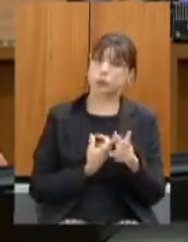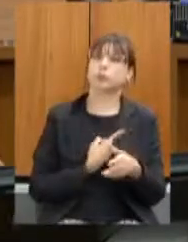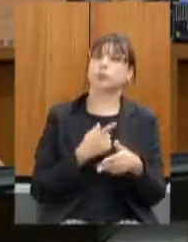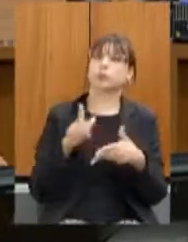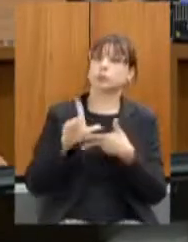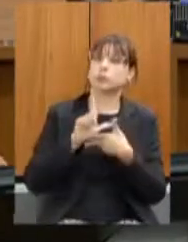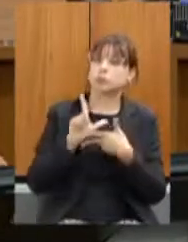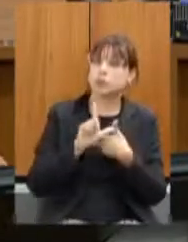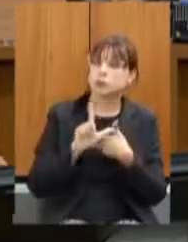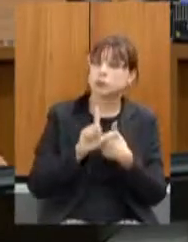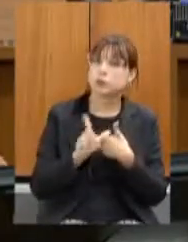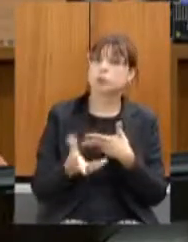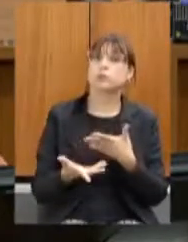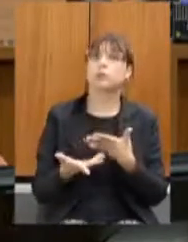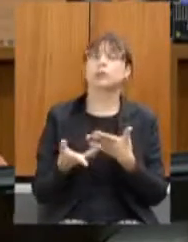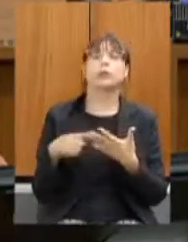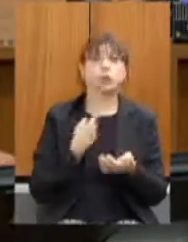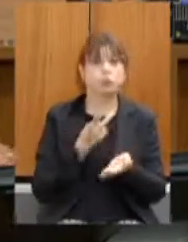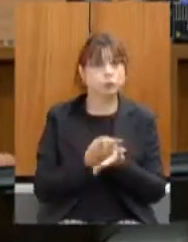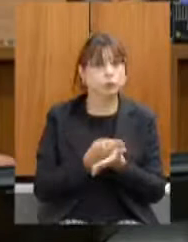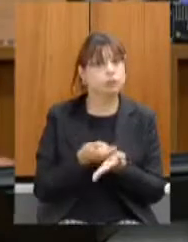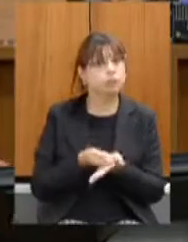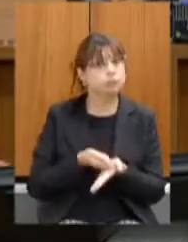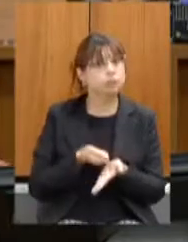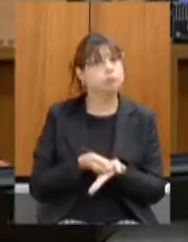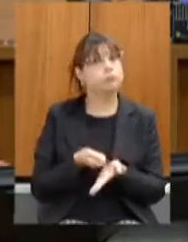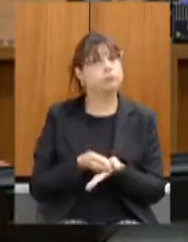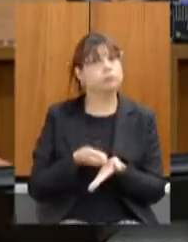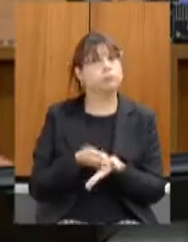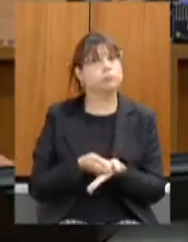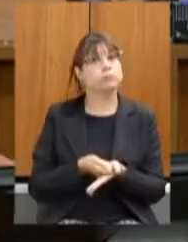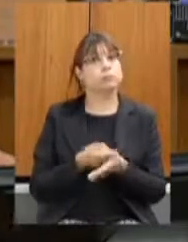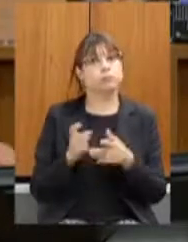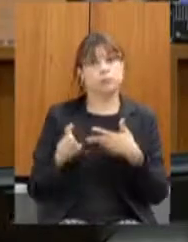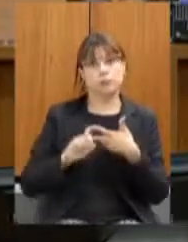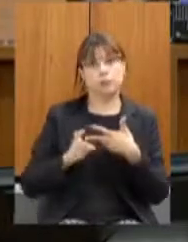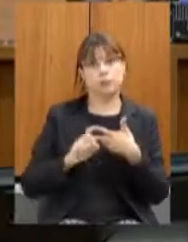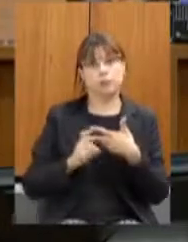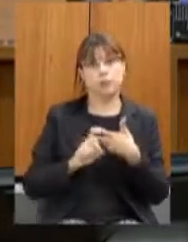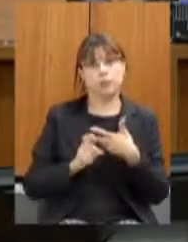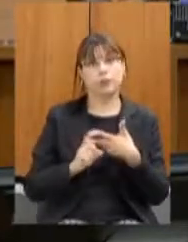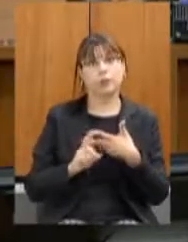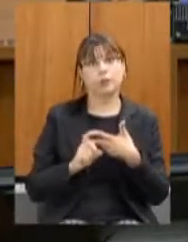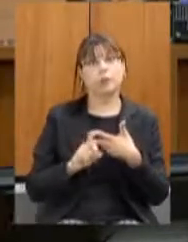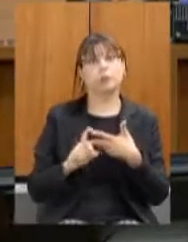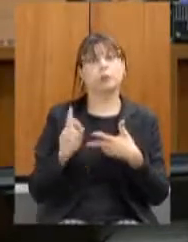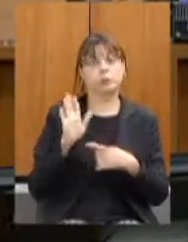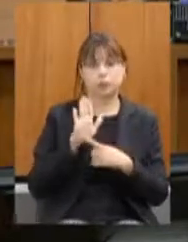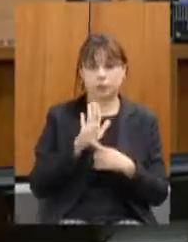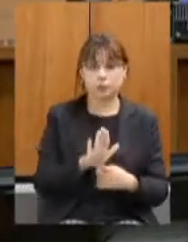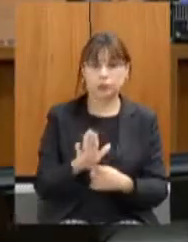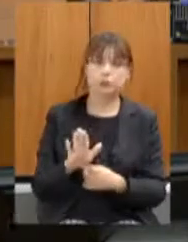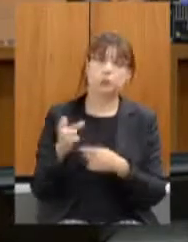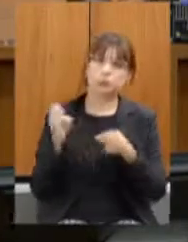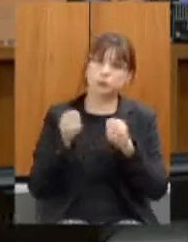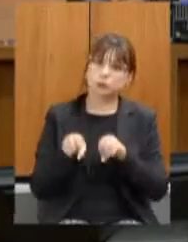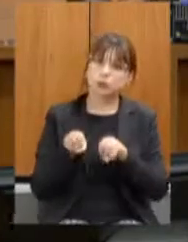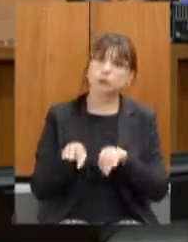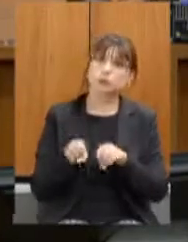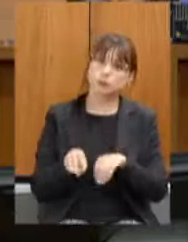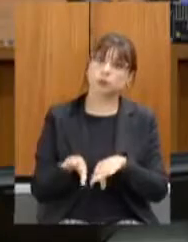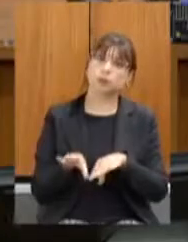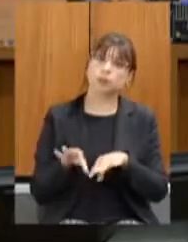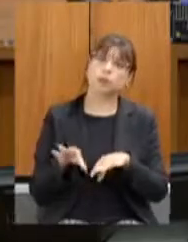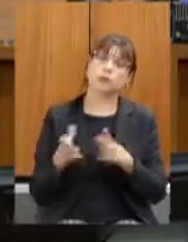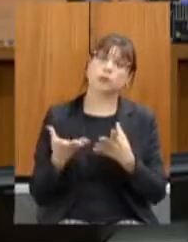parlamentares que somos vamos continuar cobrando aqui do executivo para que isso seja feito com